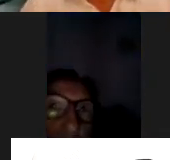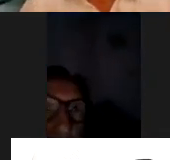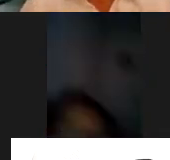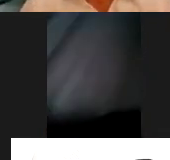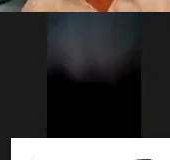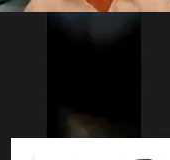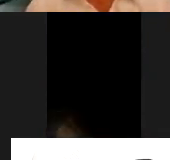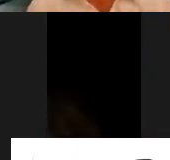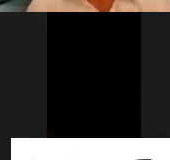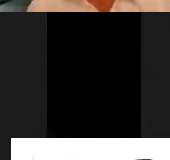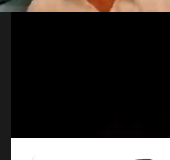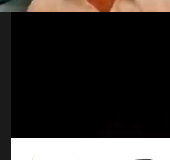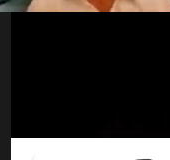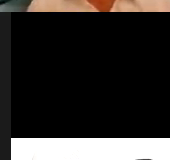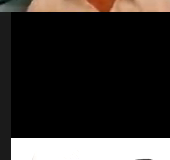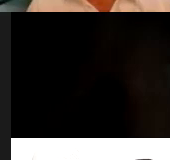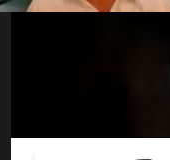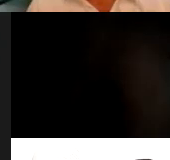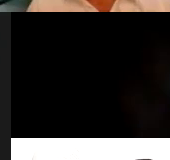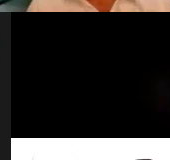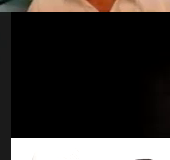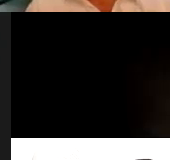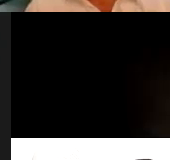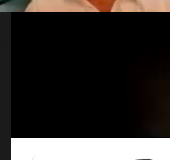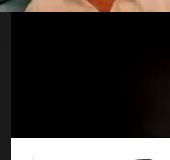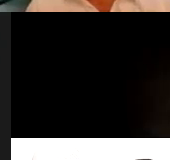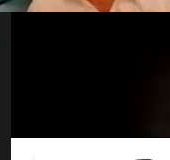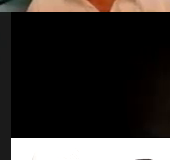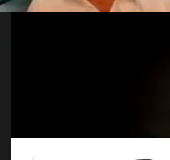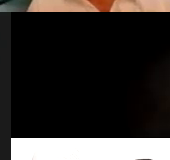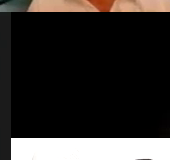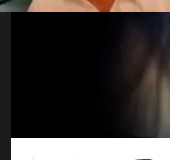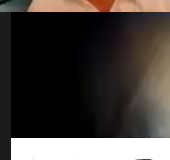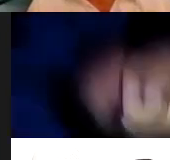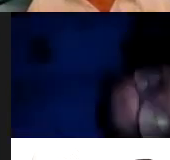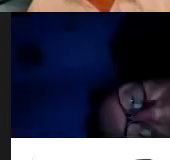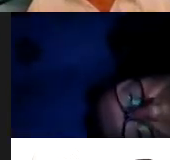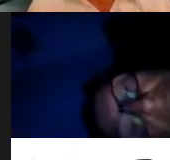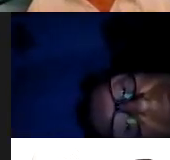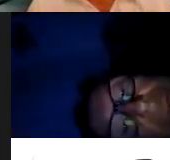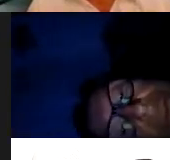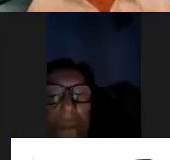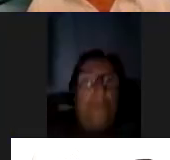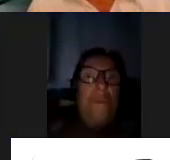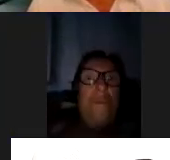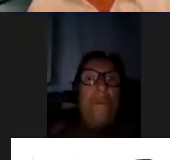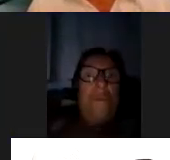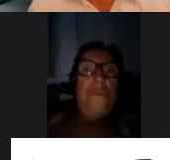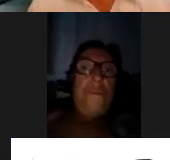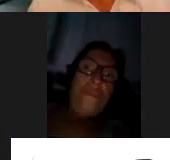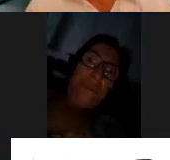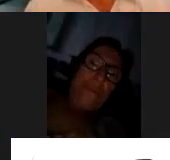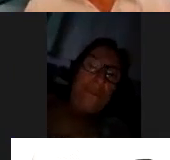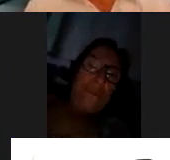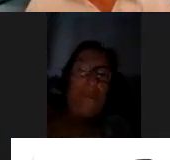evidências científicas e saem várias setas apontando para outros círculos